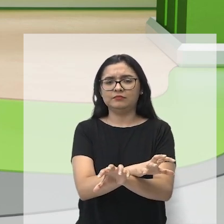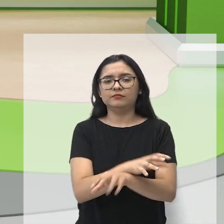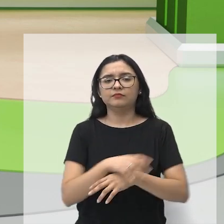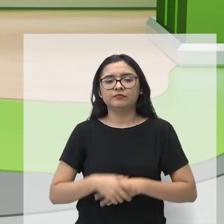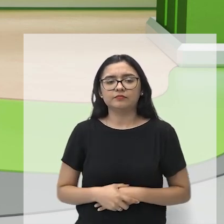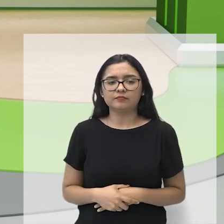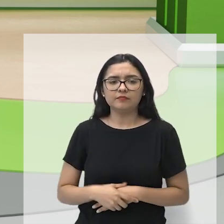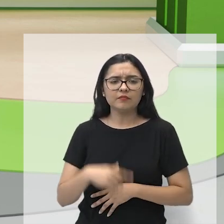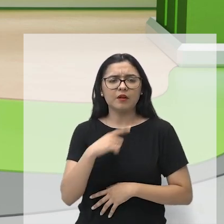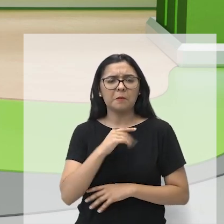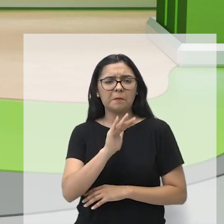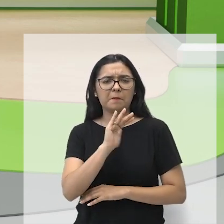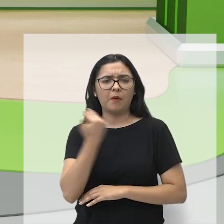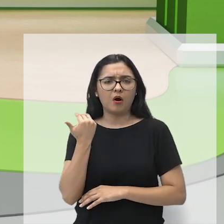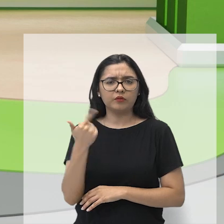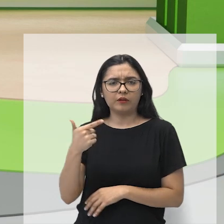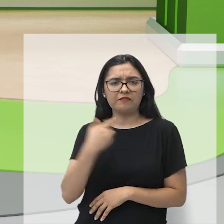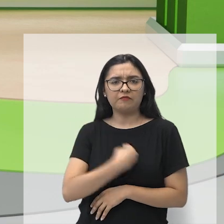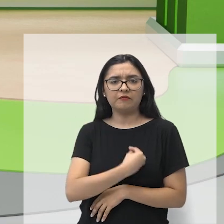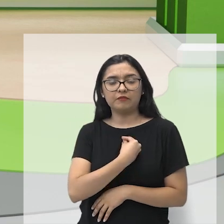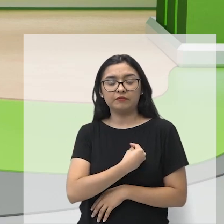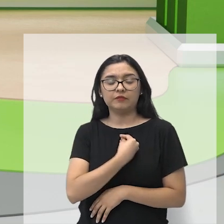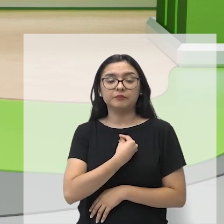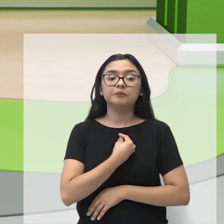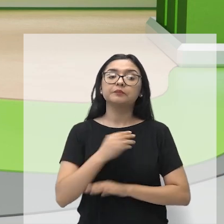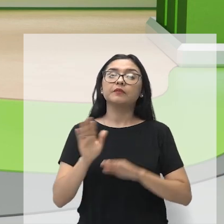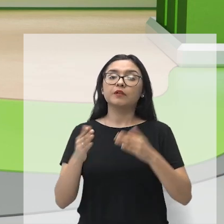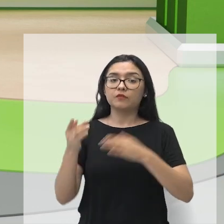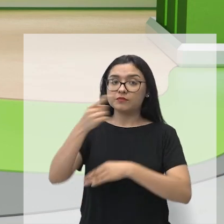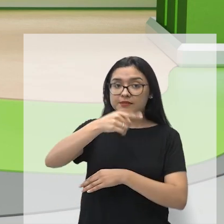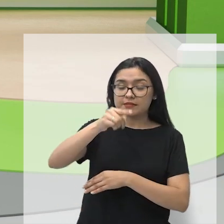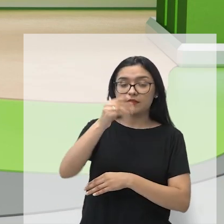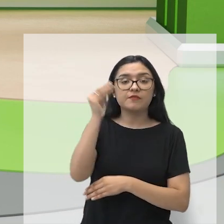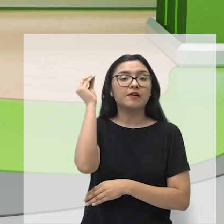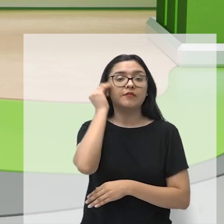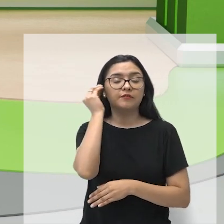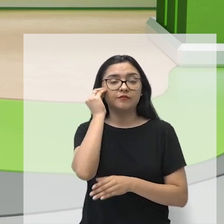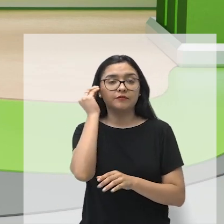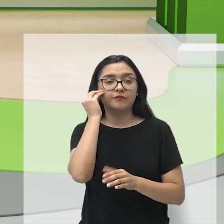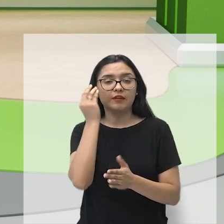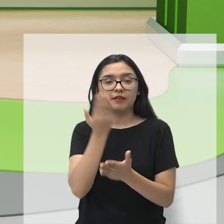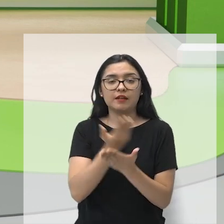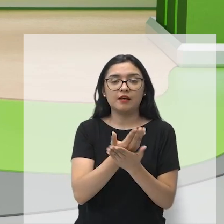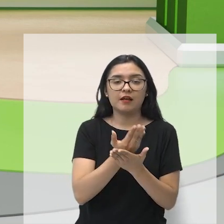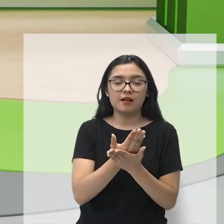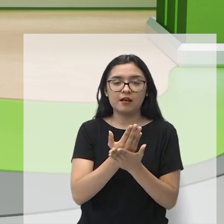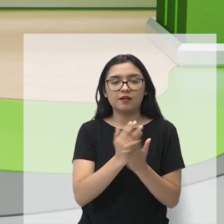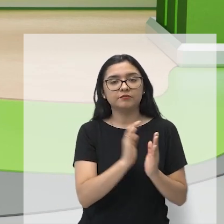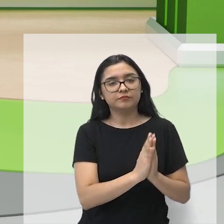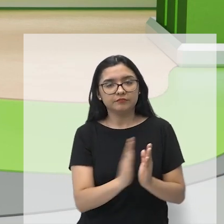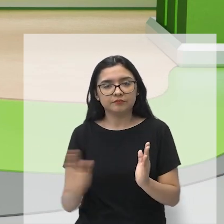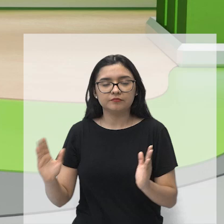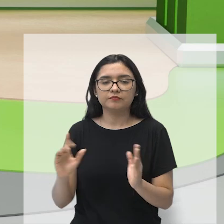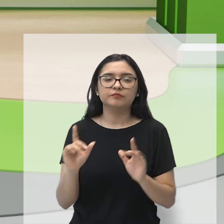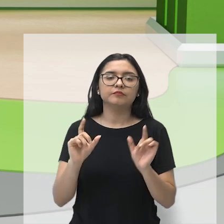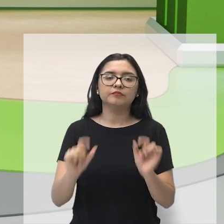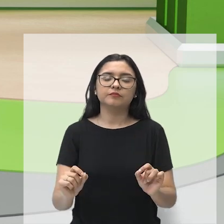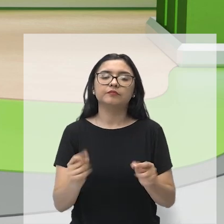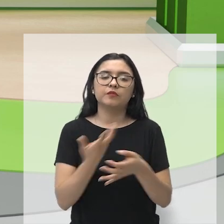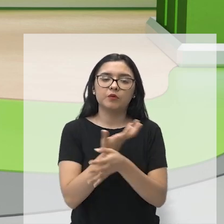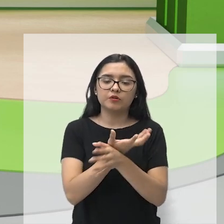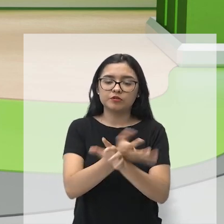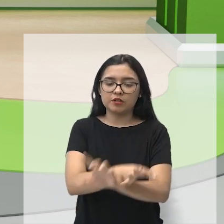coisa morta, sem vida. Você vai ver ao longo da nossa aula que não. O esqueleto é